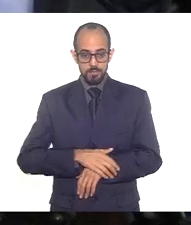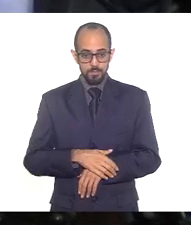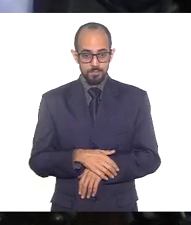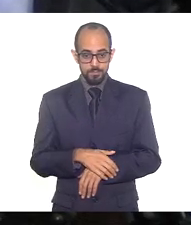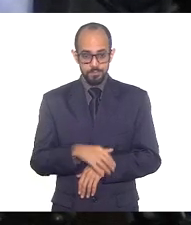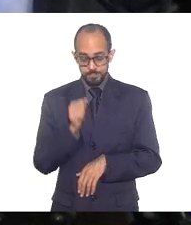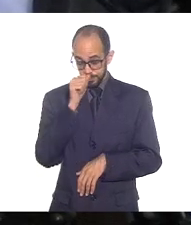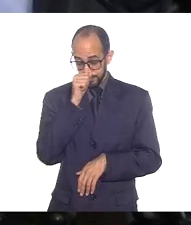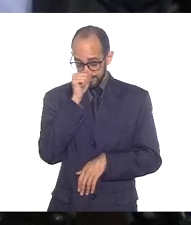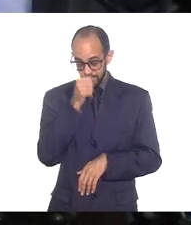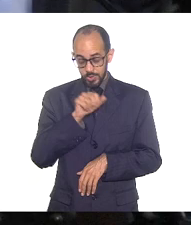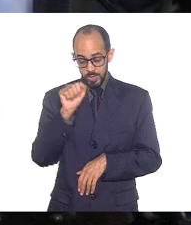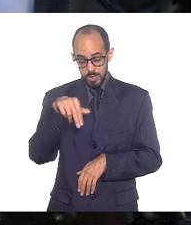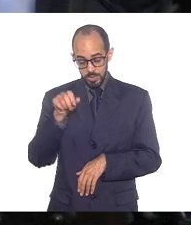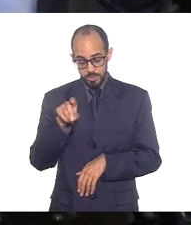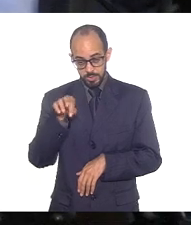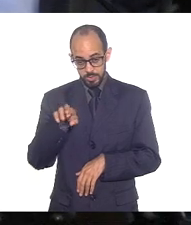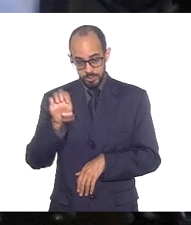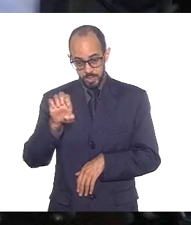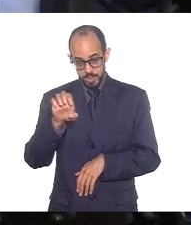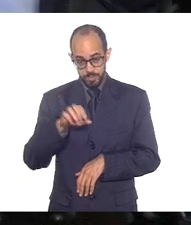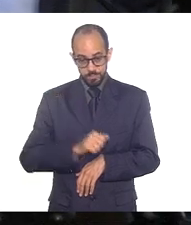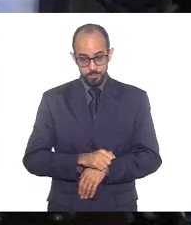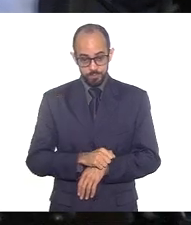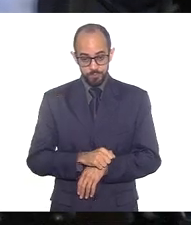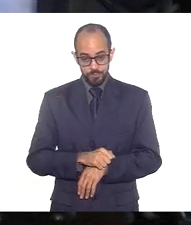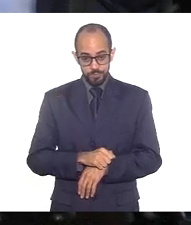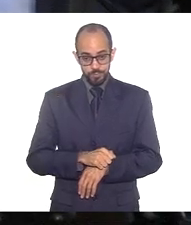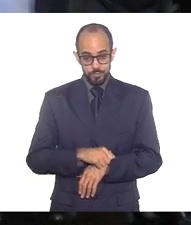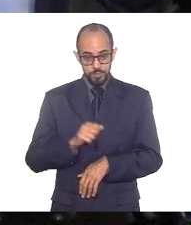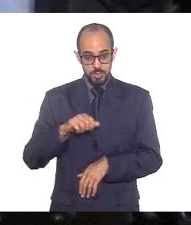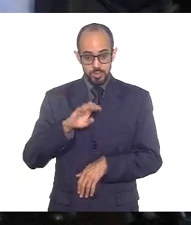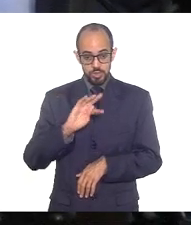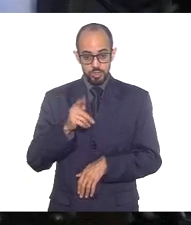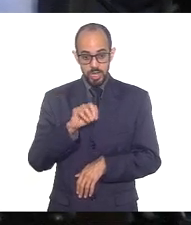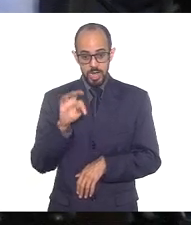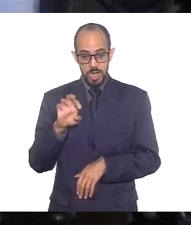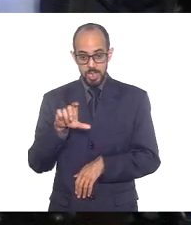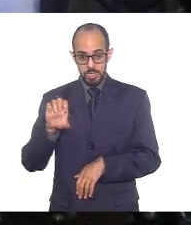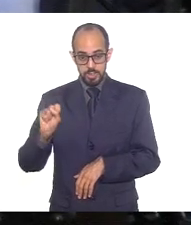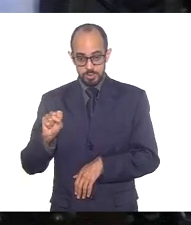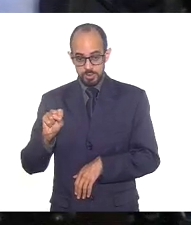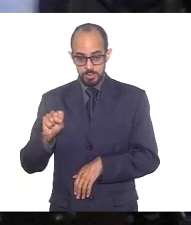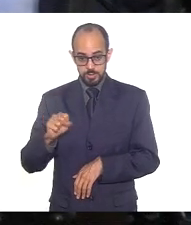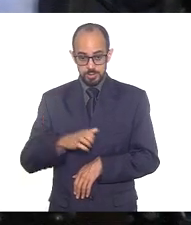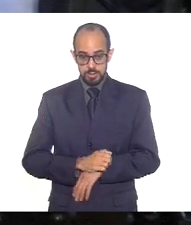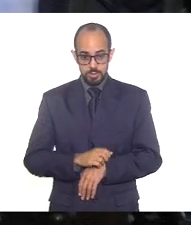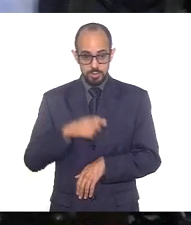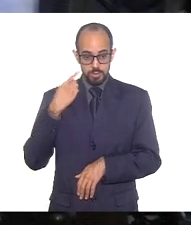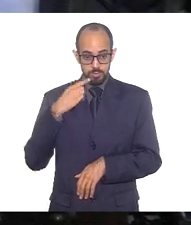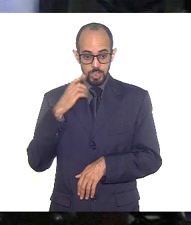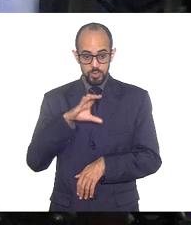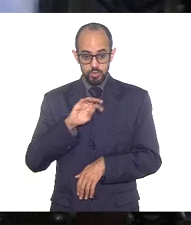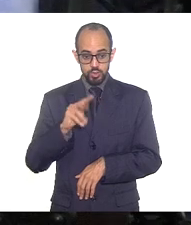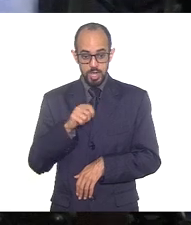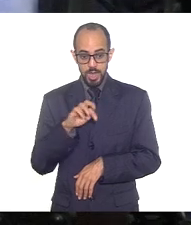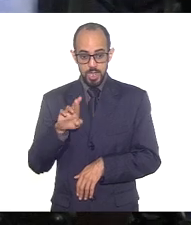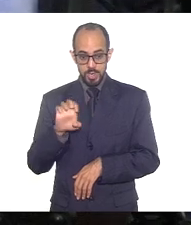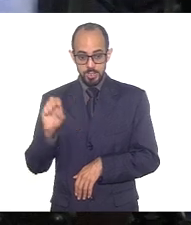Deputado André Correia Deputado Charles Batista Deputado Charles